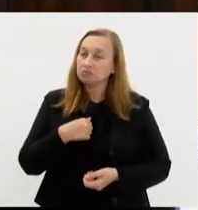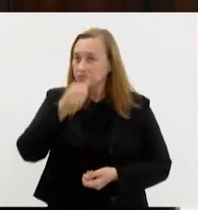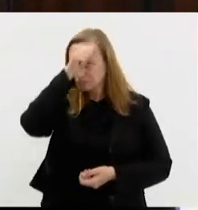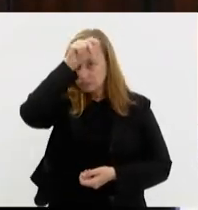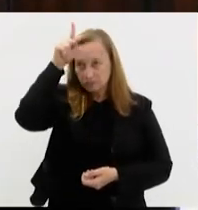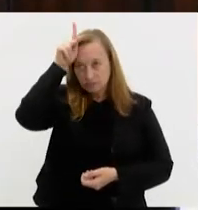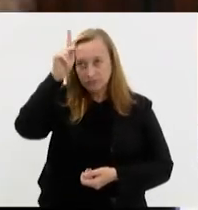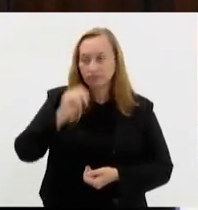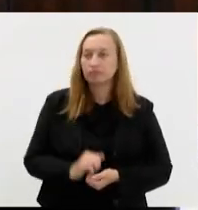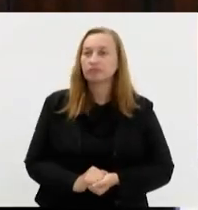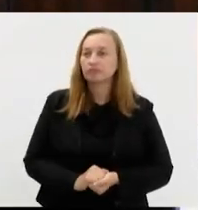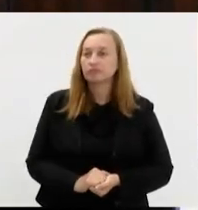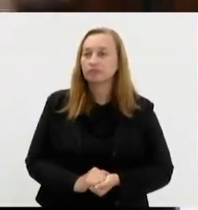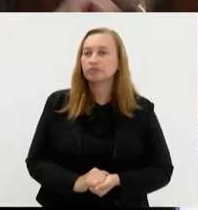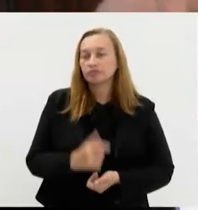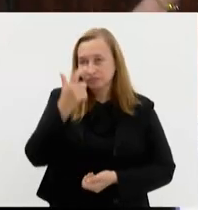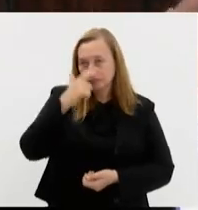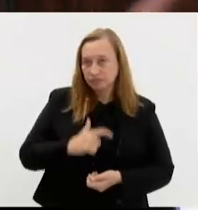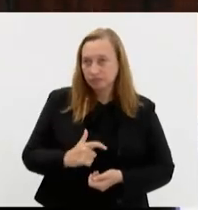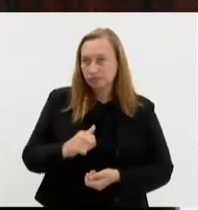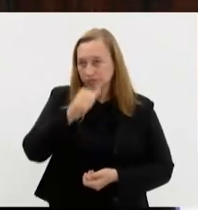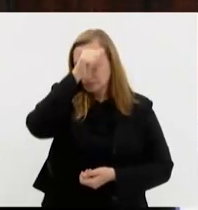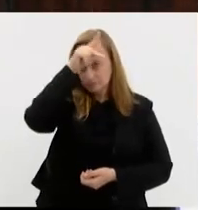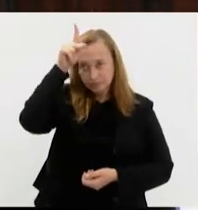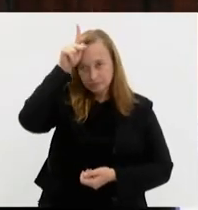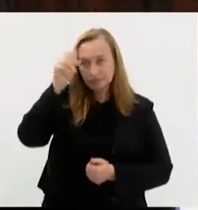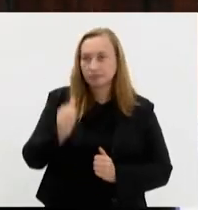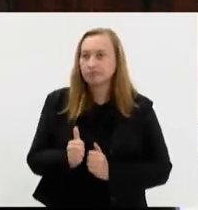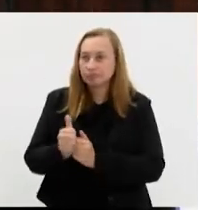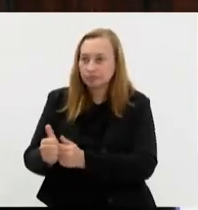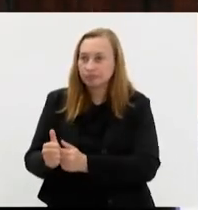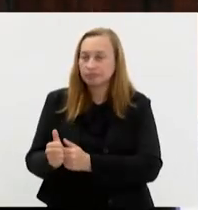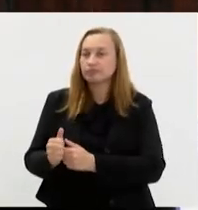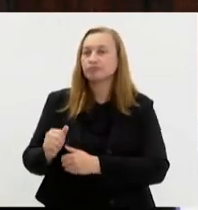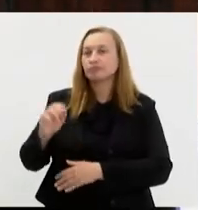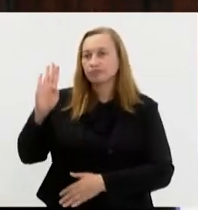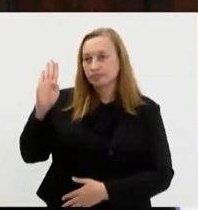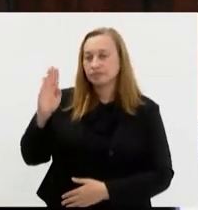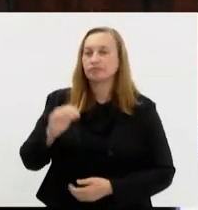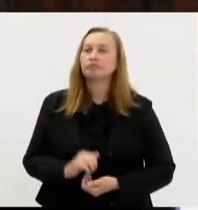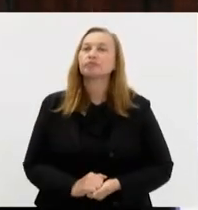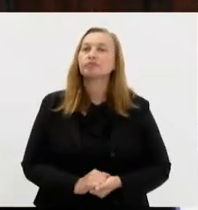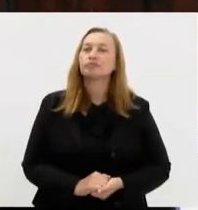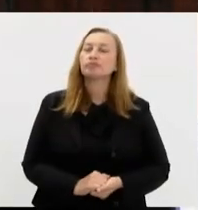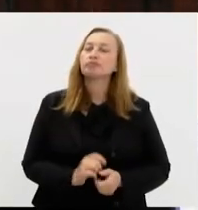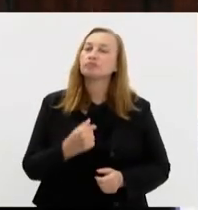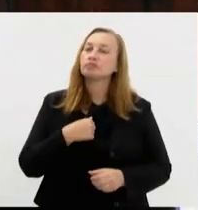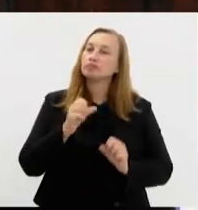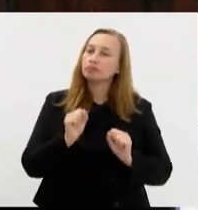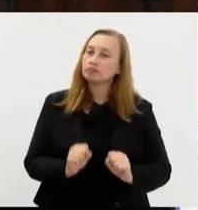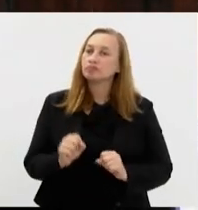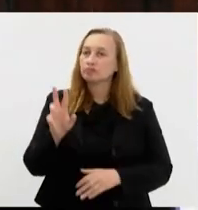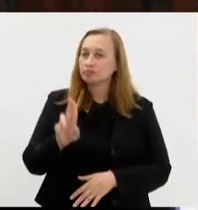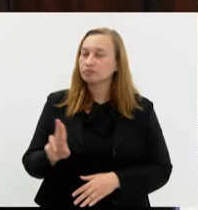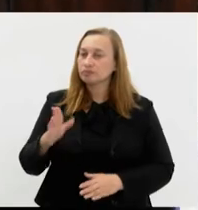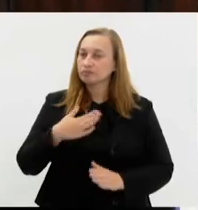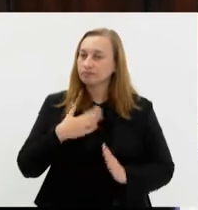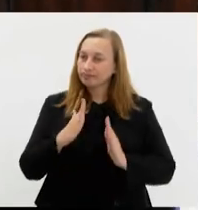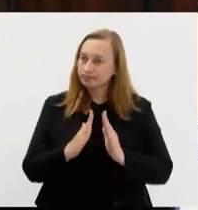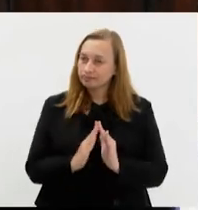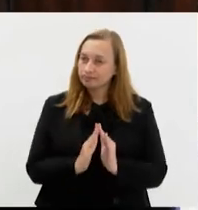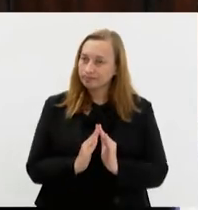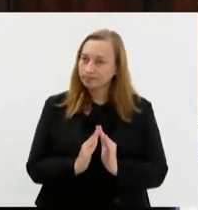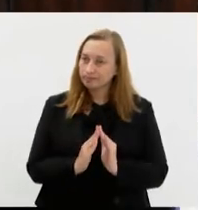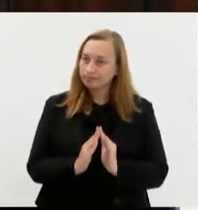Prefeito que sou Prefeito mas sigo em campanha eu posso parágrafo segundo usar a minha residência